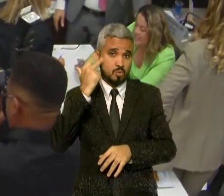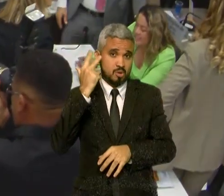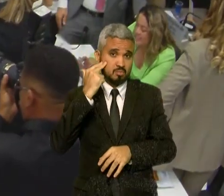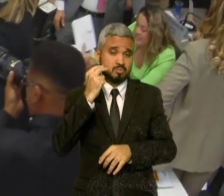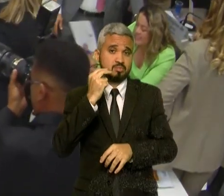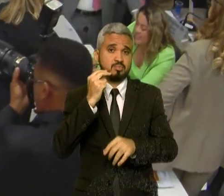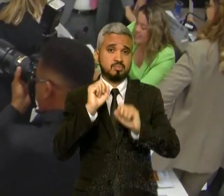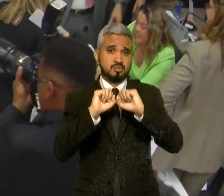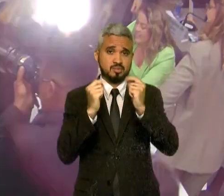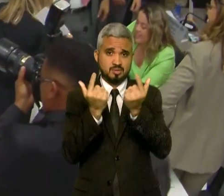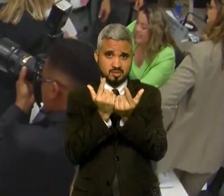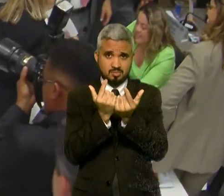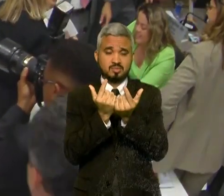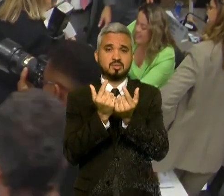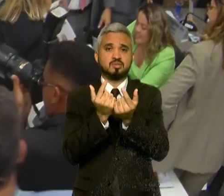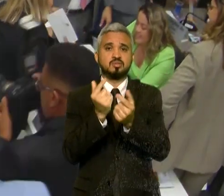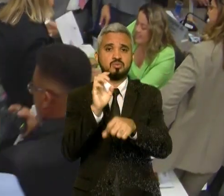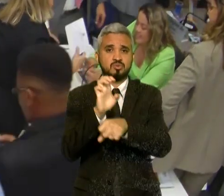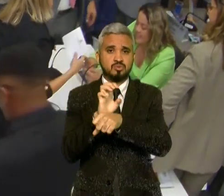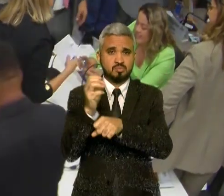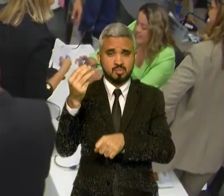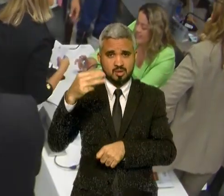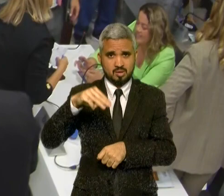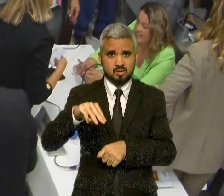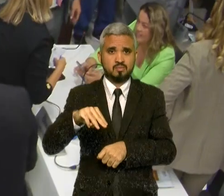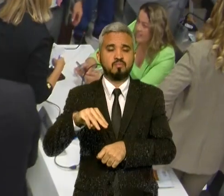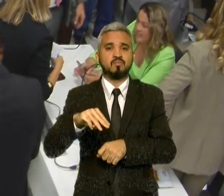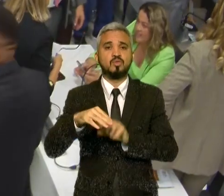projeto itinerante 2023.